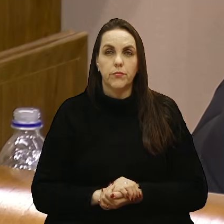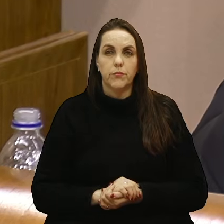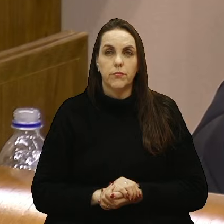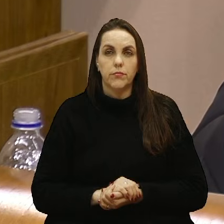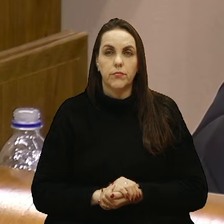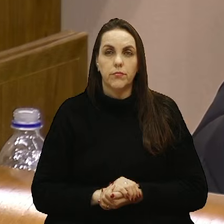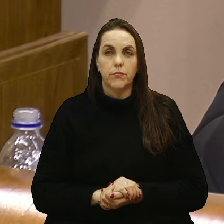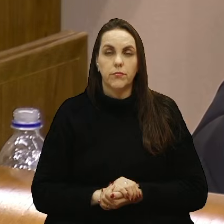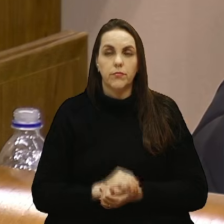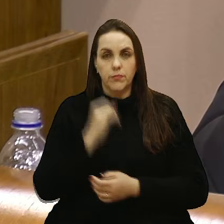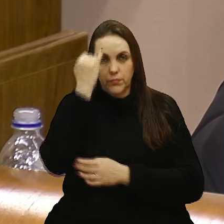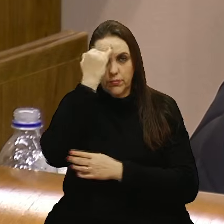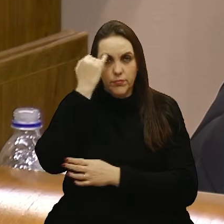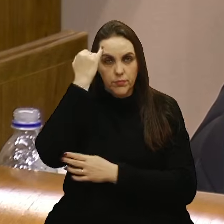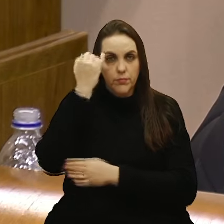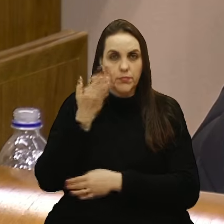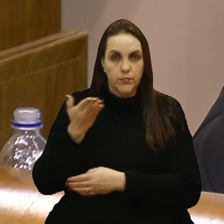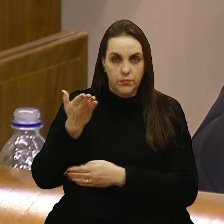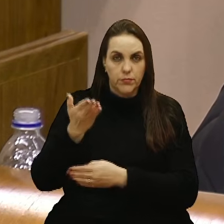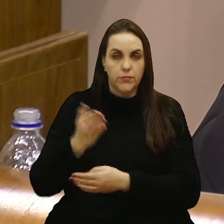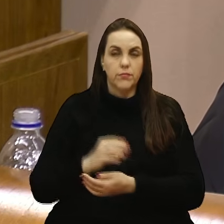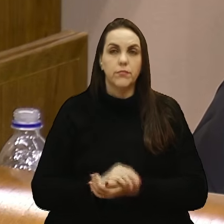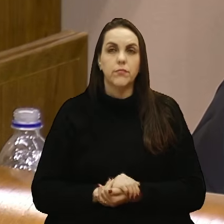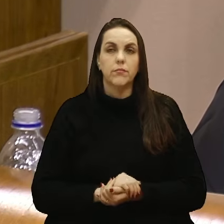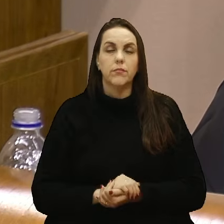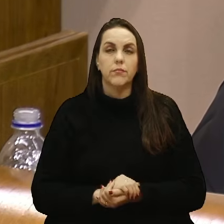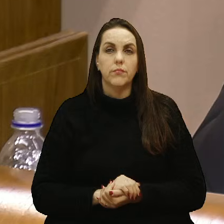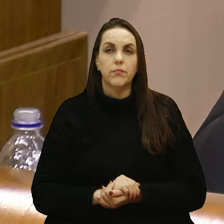Zé D'Ambrosio, vereador Zé D'Ambrosio.